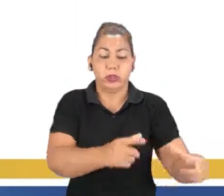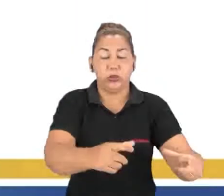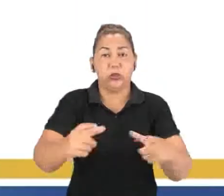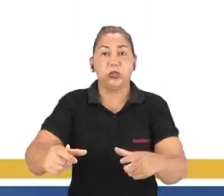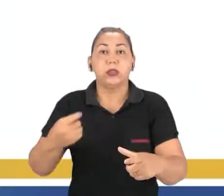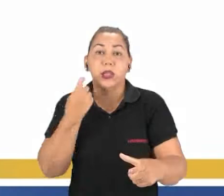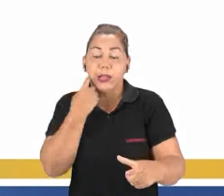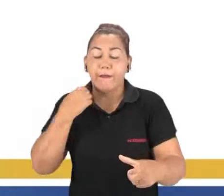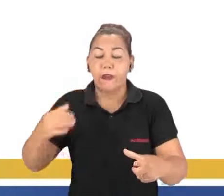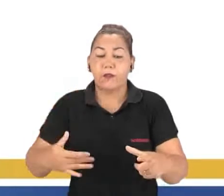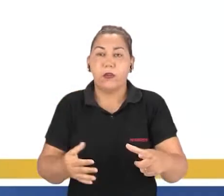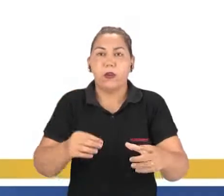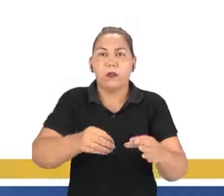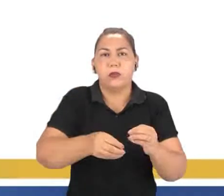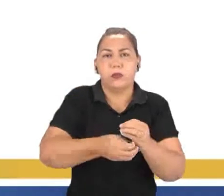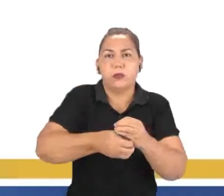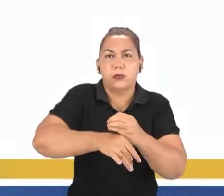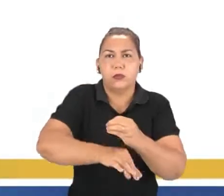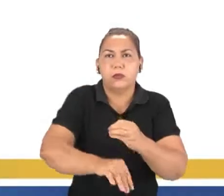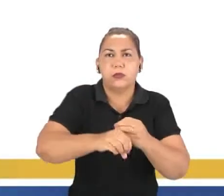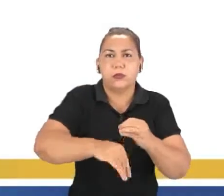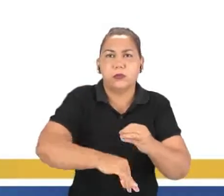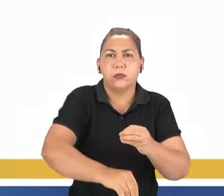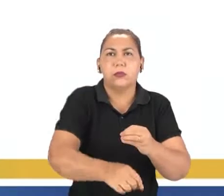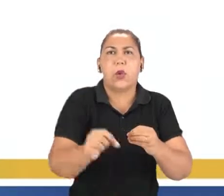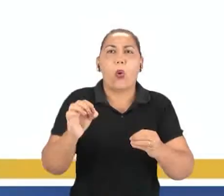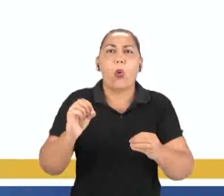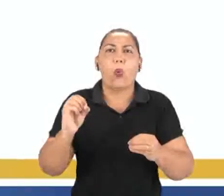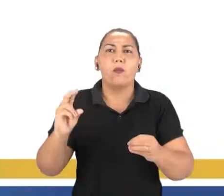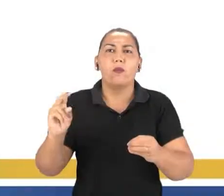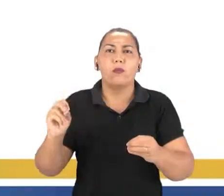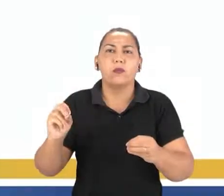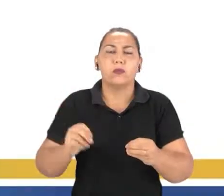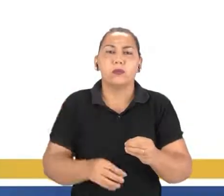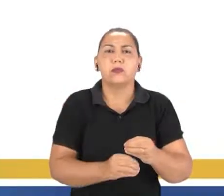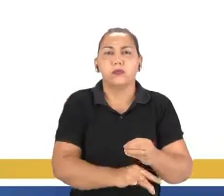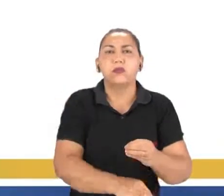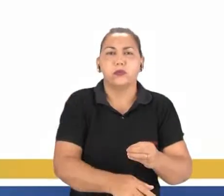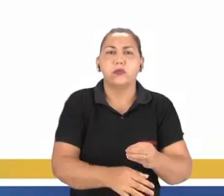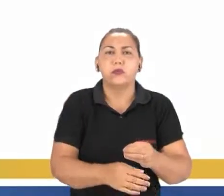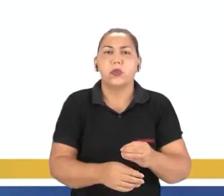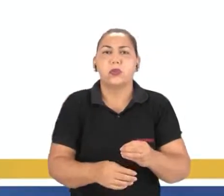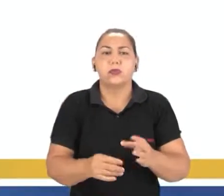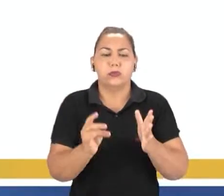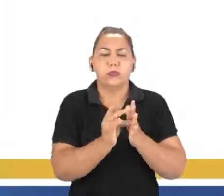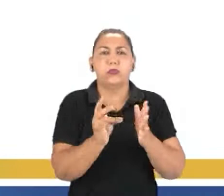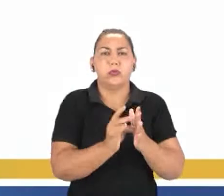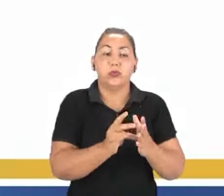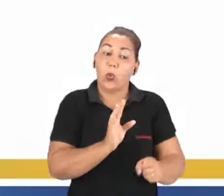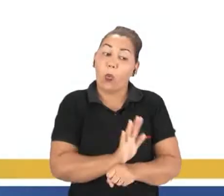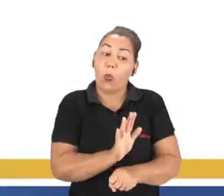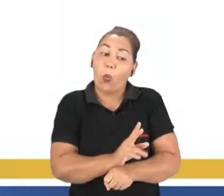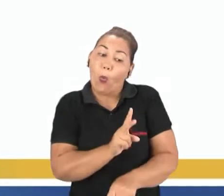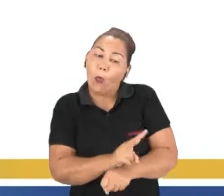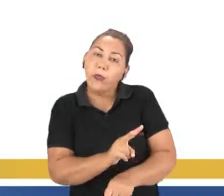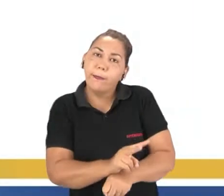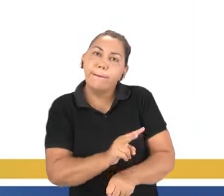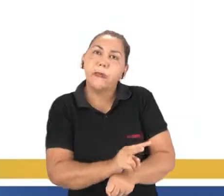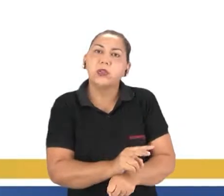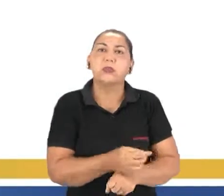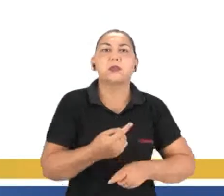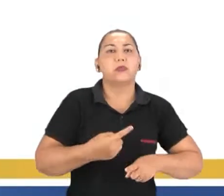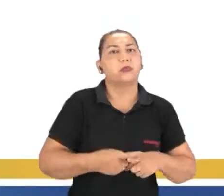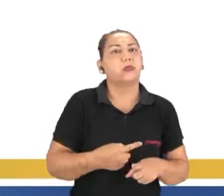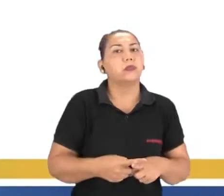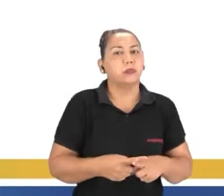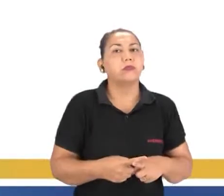peixes eles desovam e por isso são bem preservados pelos índios. Então são áreas de igapós, né? Elas